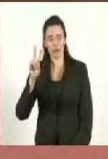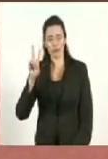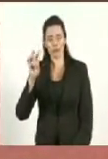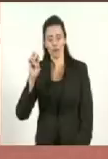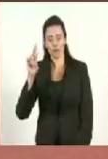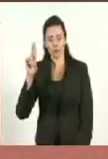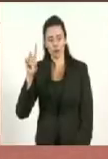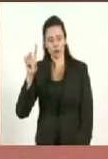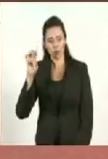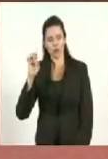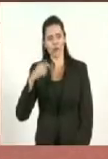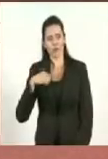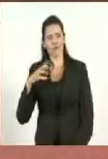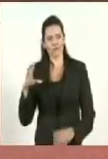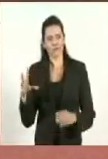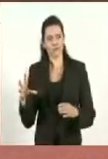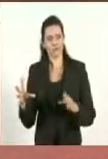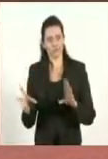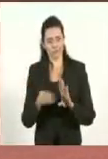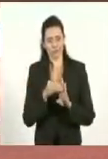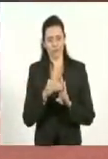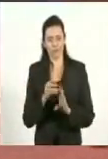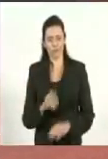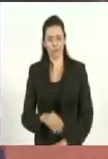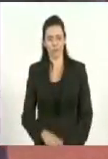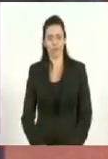não, deputado.